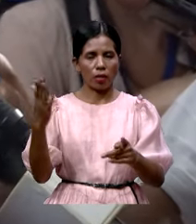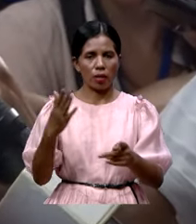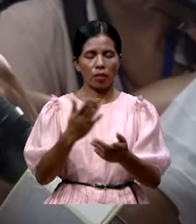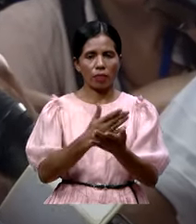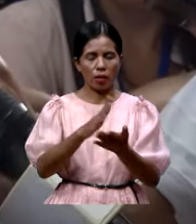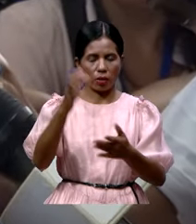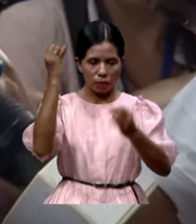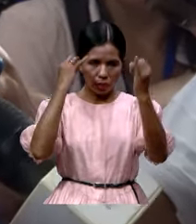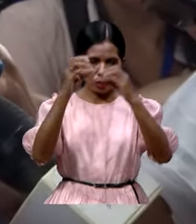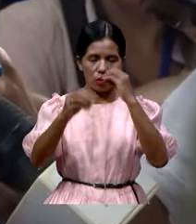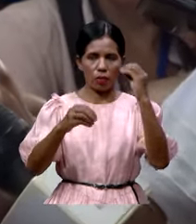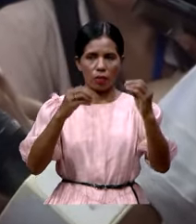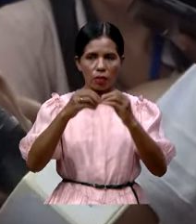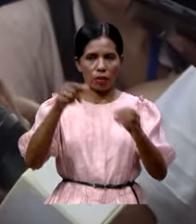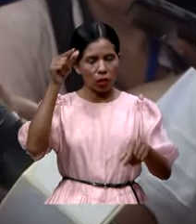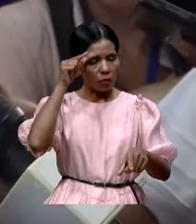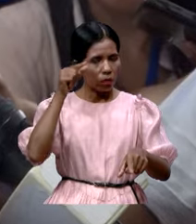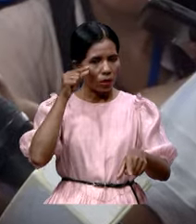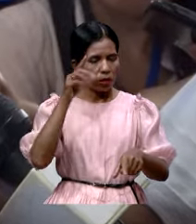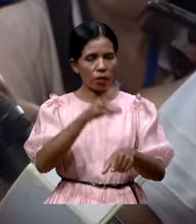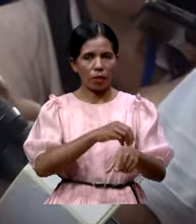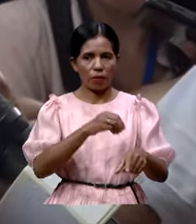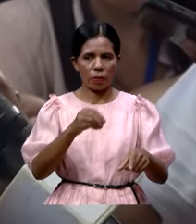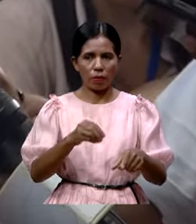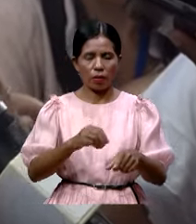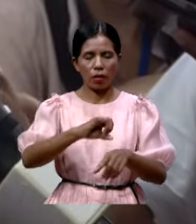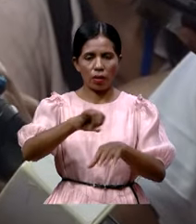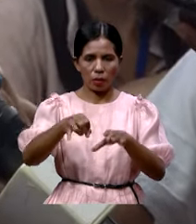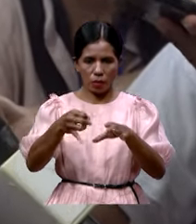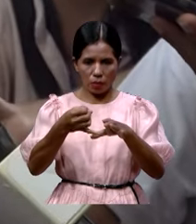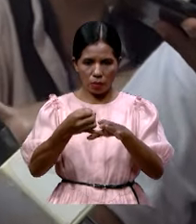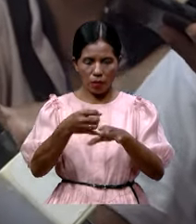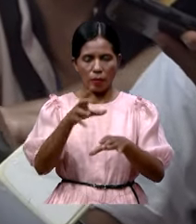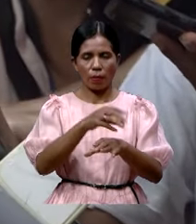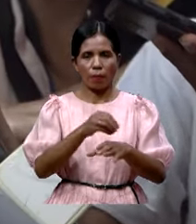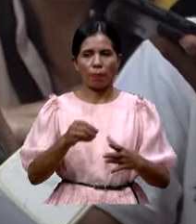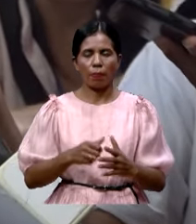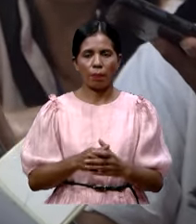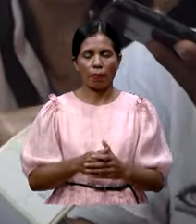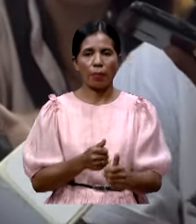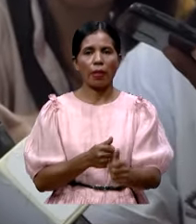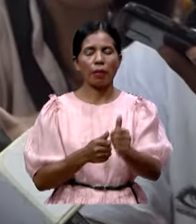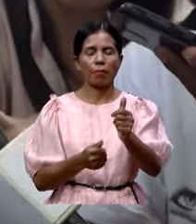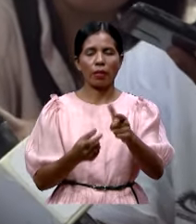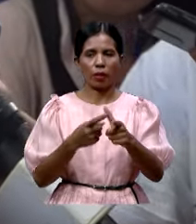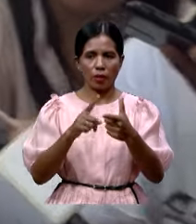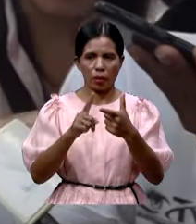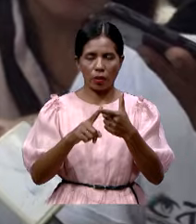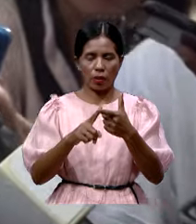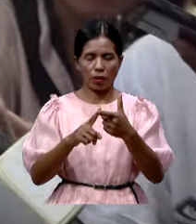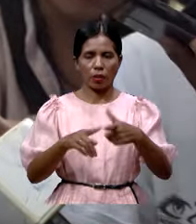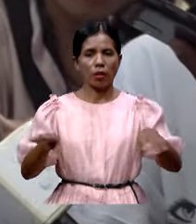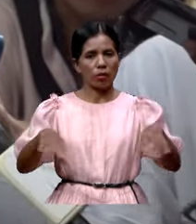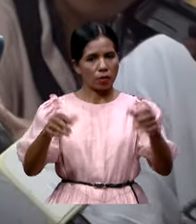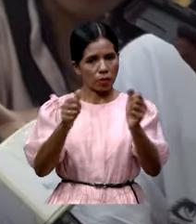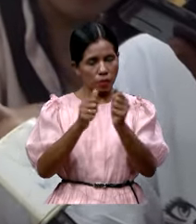ba kestaung igualdade no inclusão tuir fali para ver explorar possibilidade serviço mutu